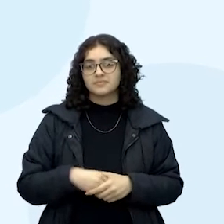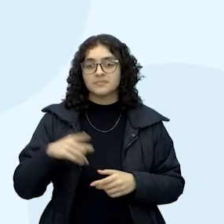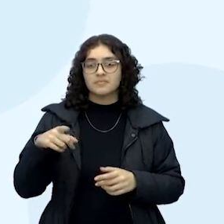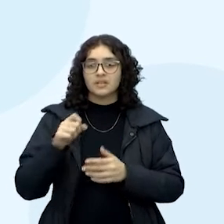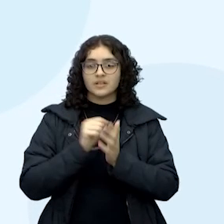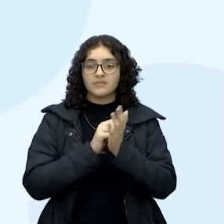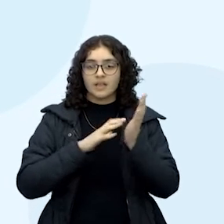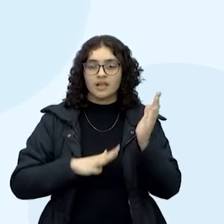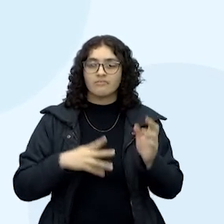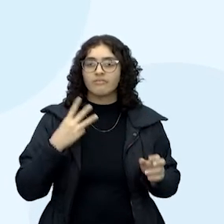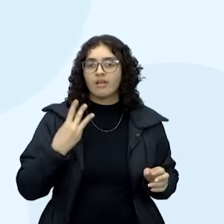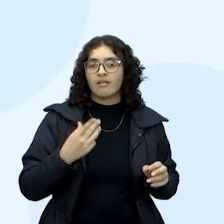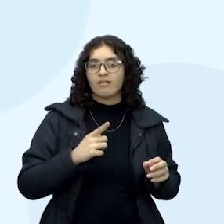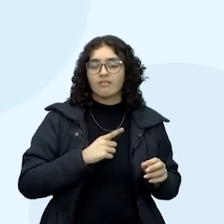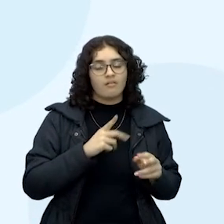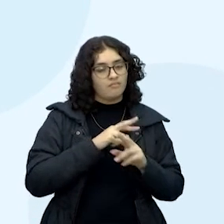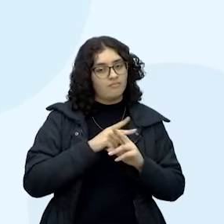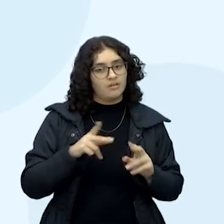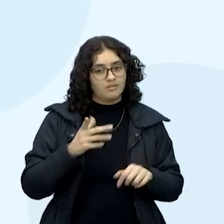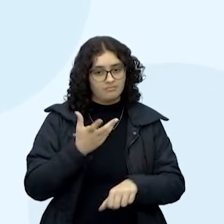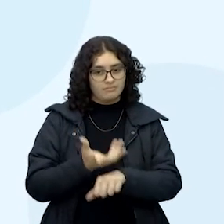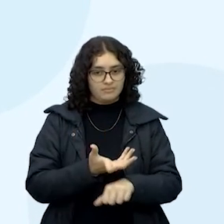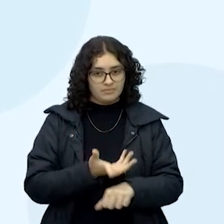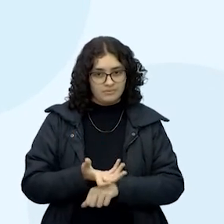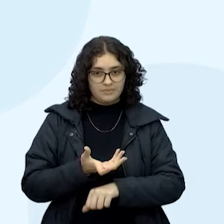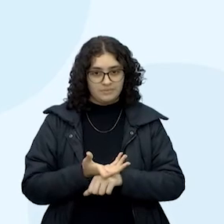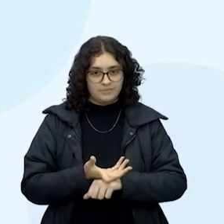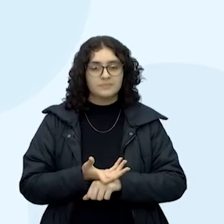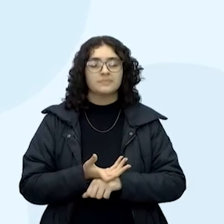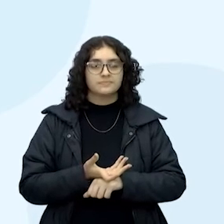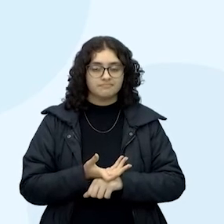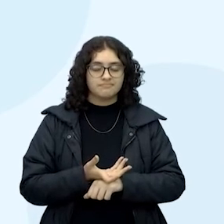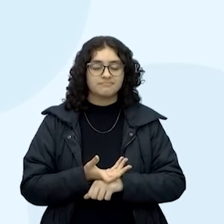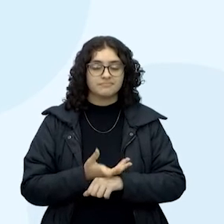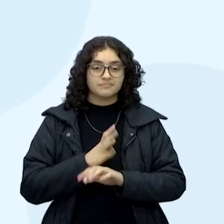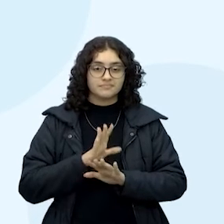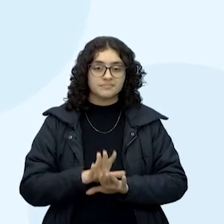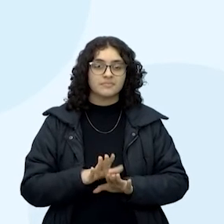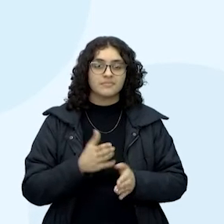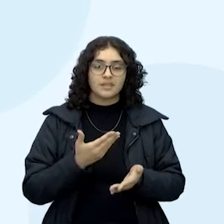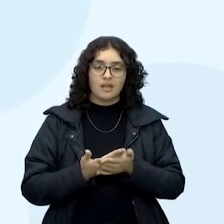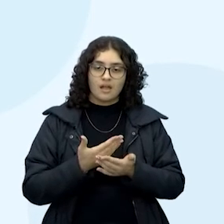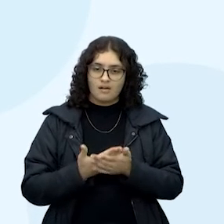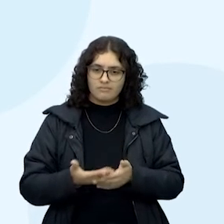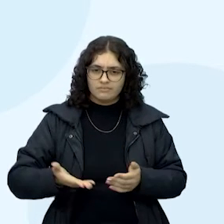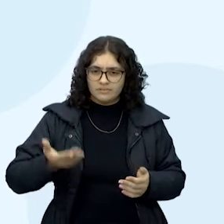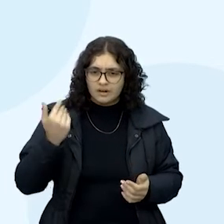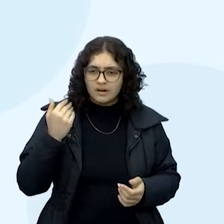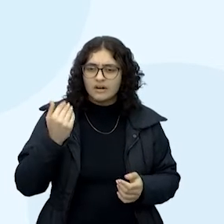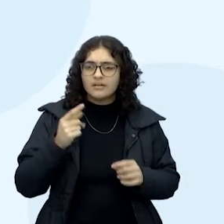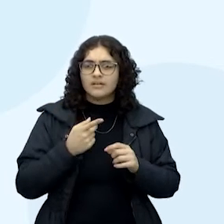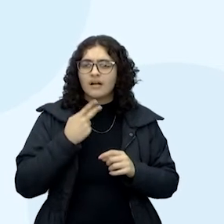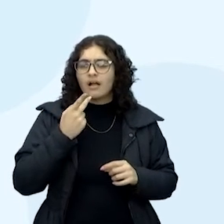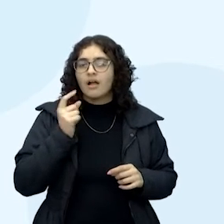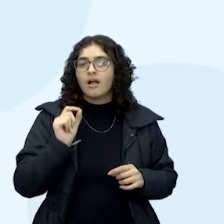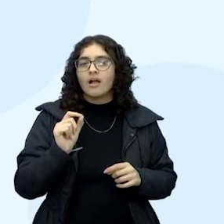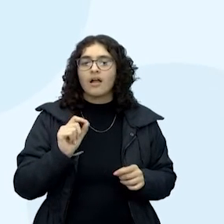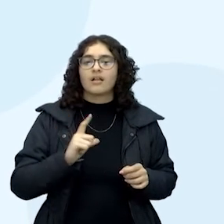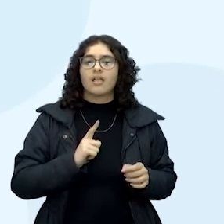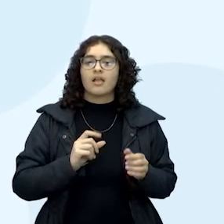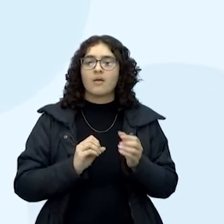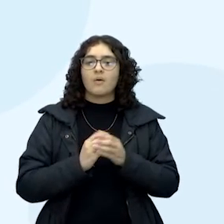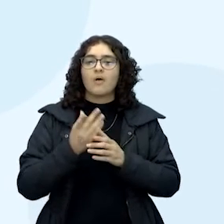atividade 3 ela é composta de alguns componentes. Então, na aula anterior, nós falamos sobre as origens